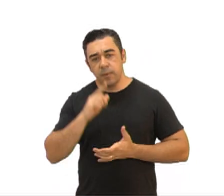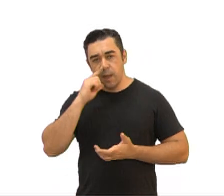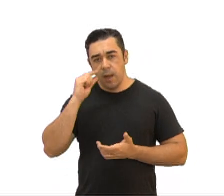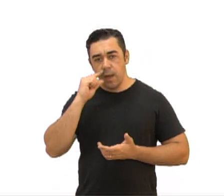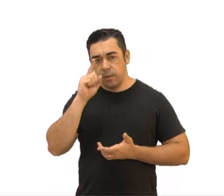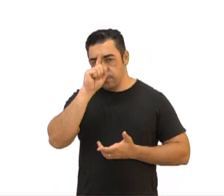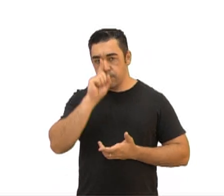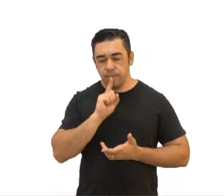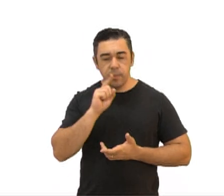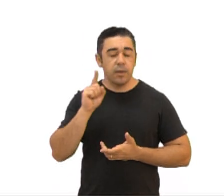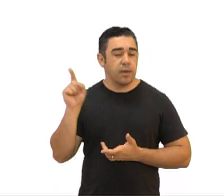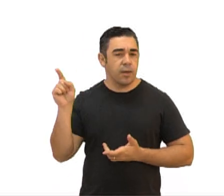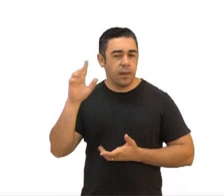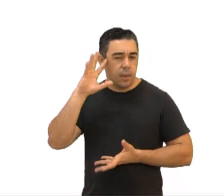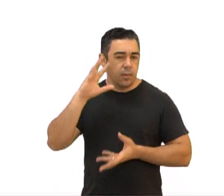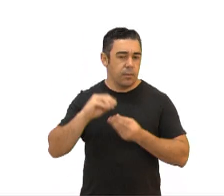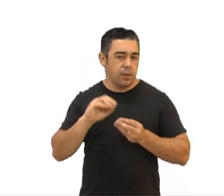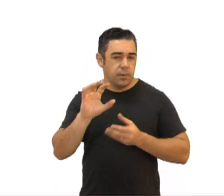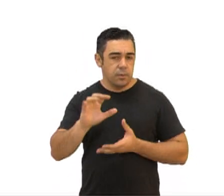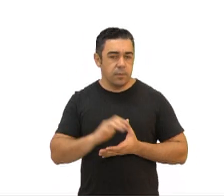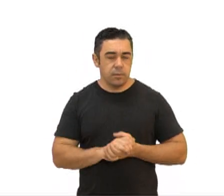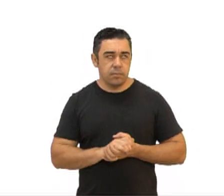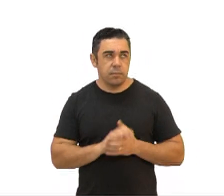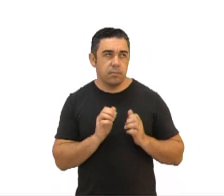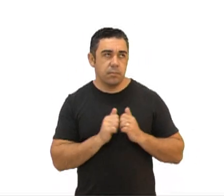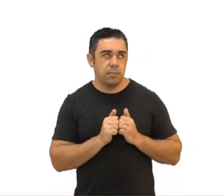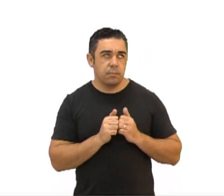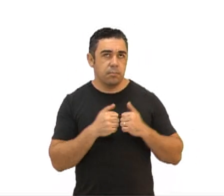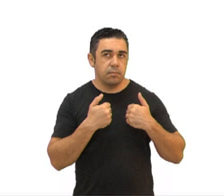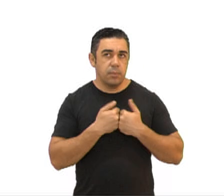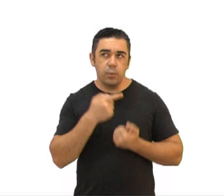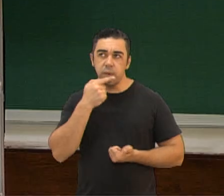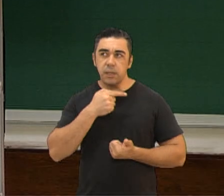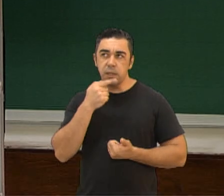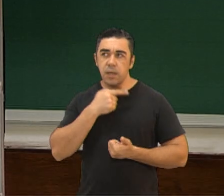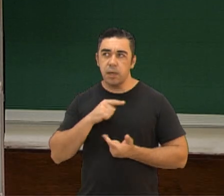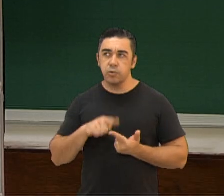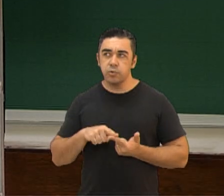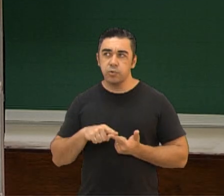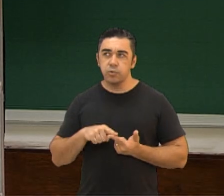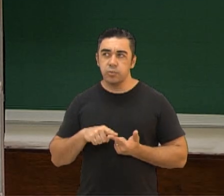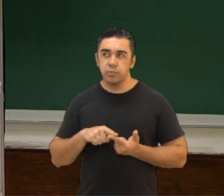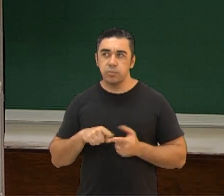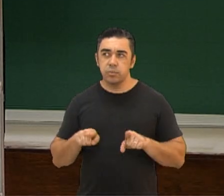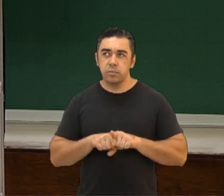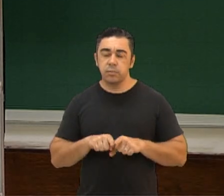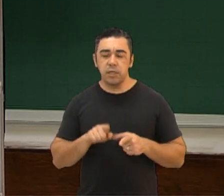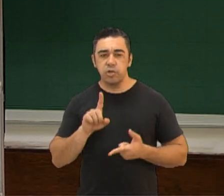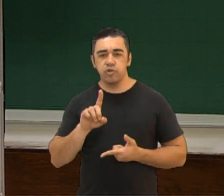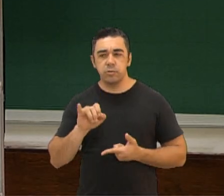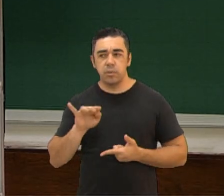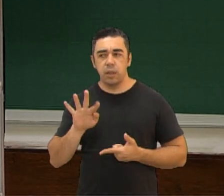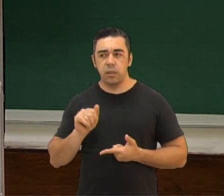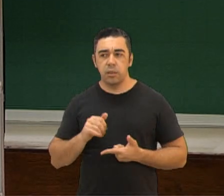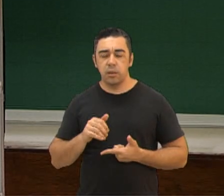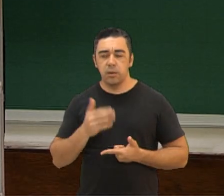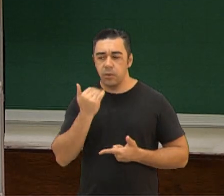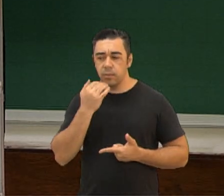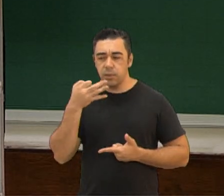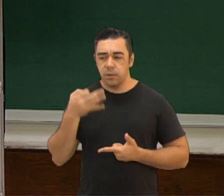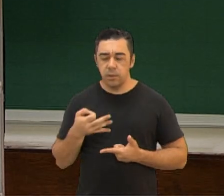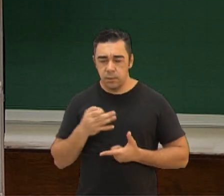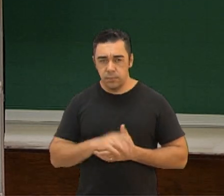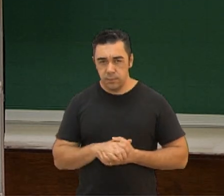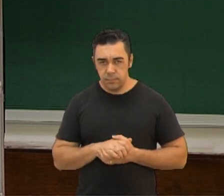de pensamento, ele entende da seguinte forma, pão de queijo e dietas, né, então ele entende que é para analisar, fazer uma reflexão sobre a